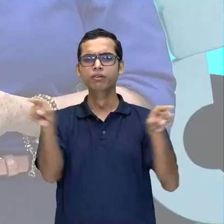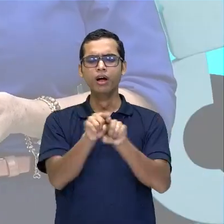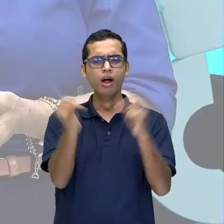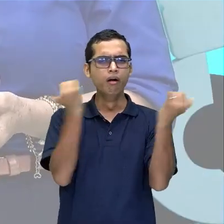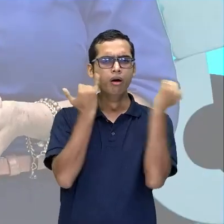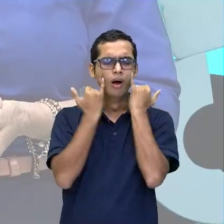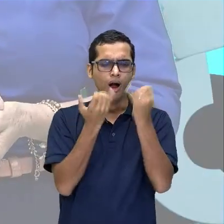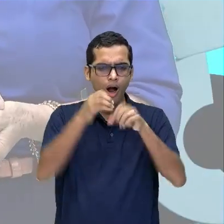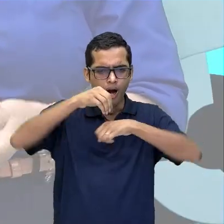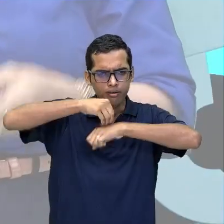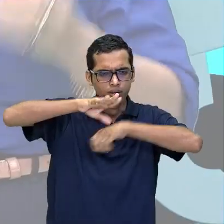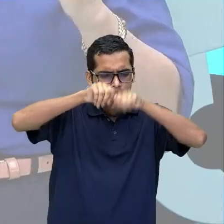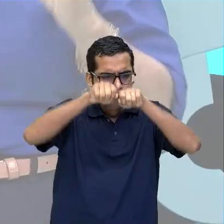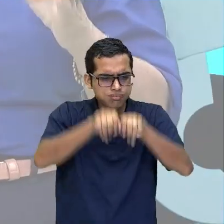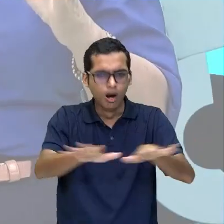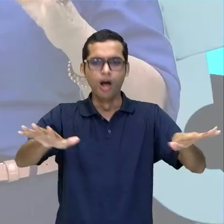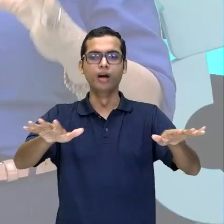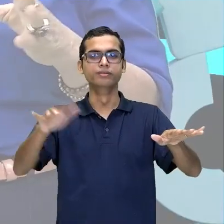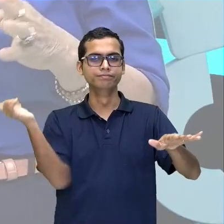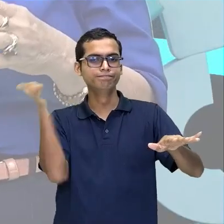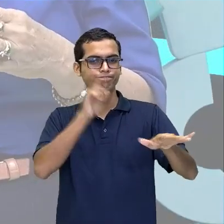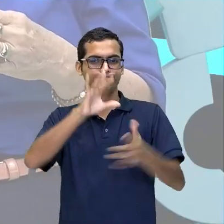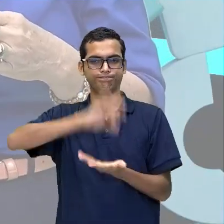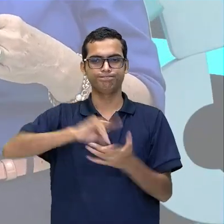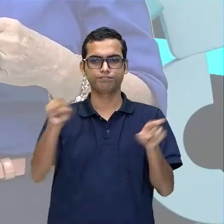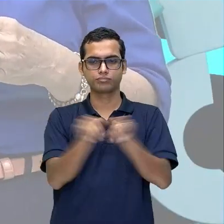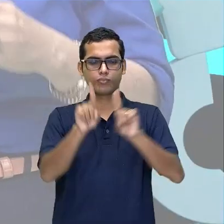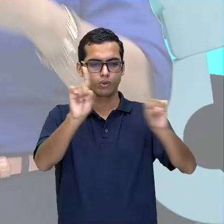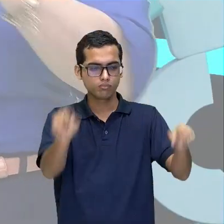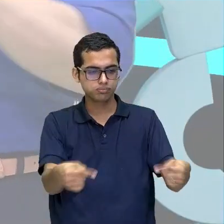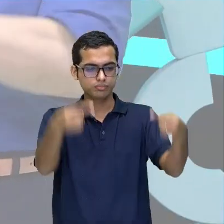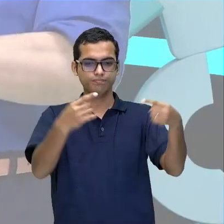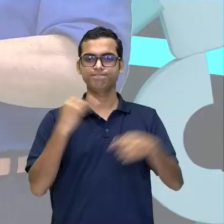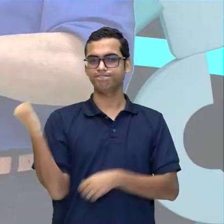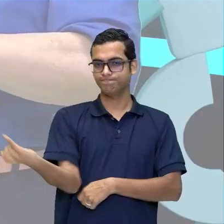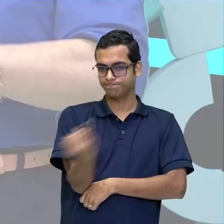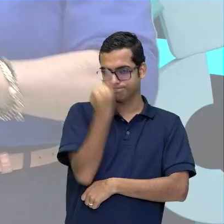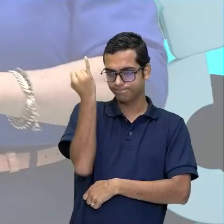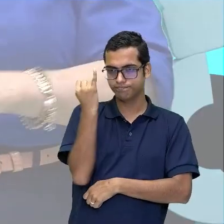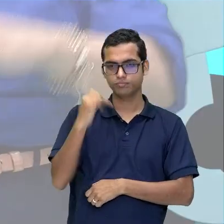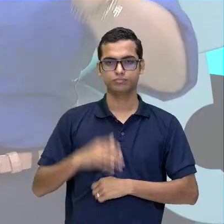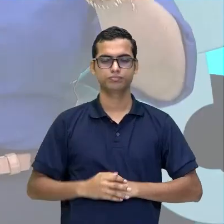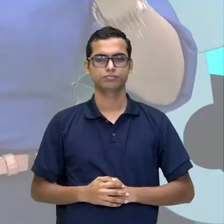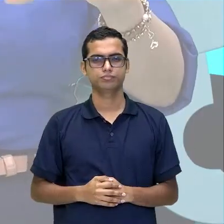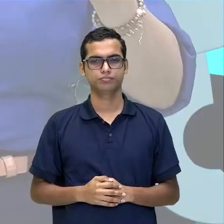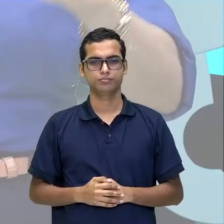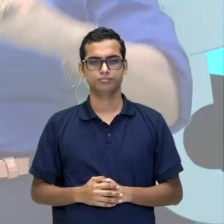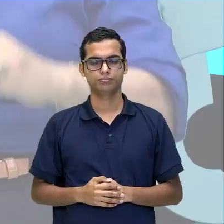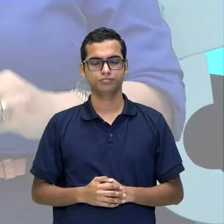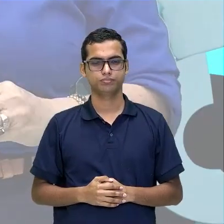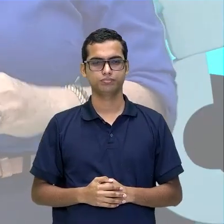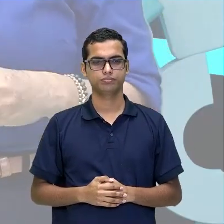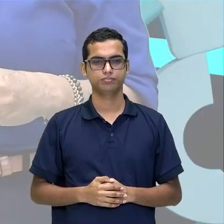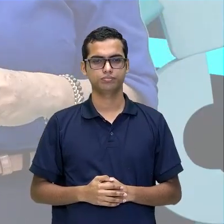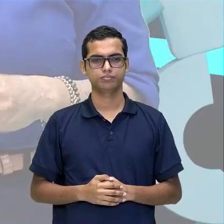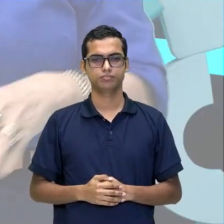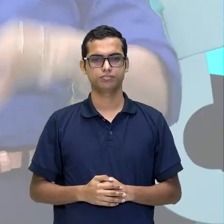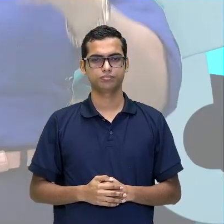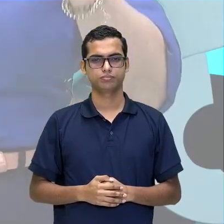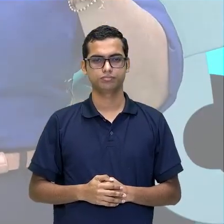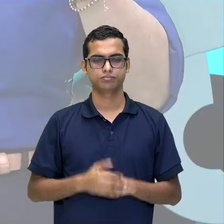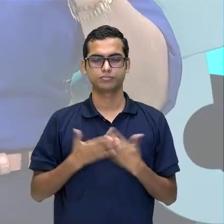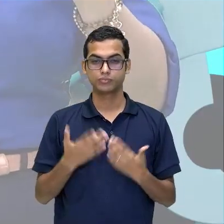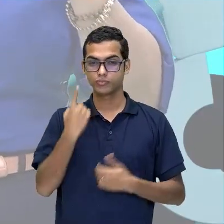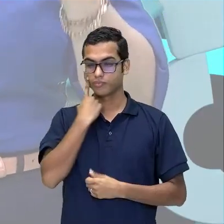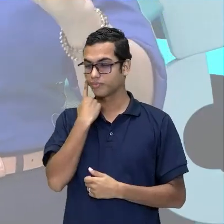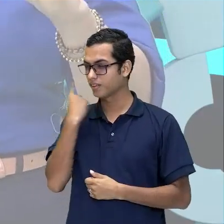também vai apresentar alguns desafios importantes. Em relação à questão do excesso de informação que mencionei,